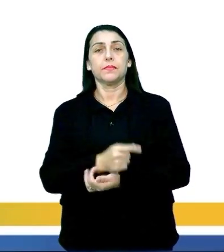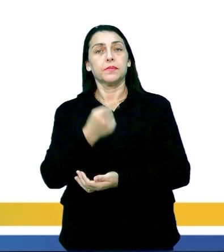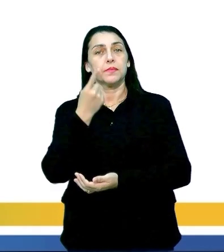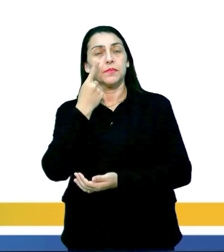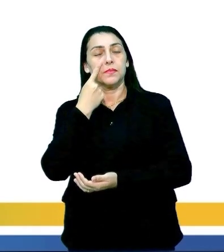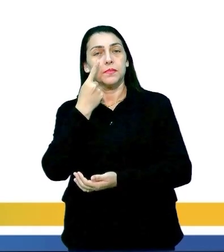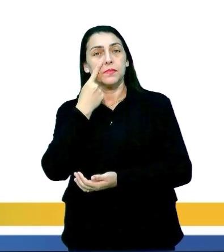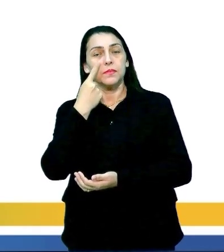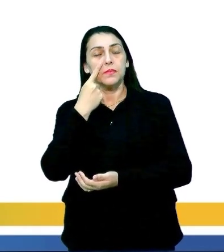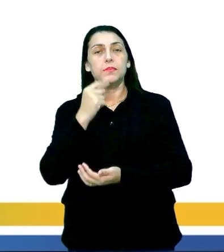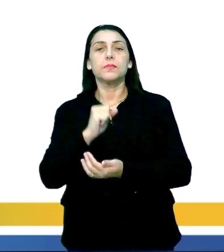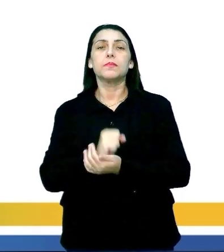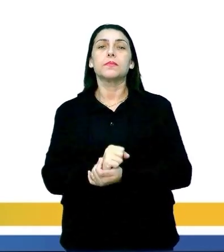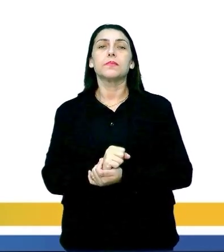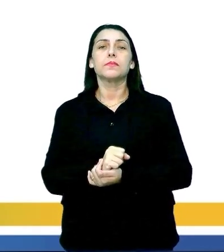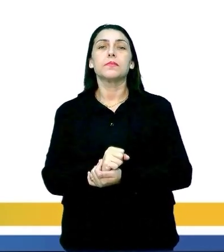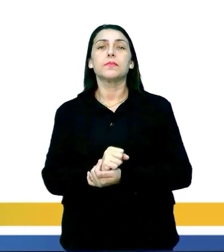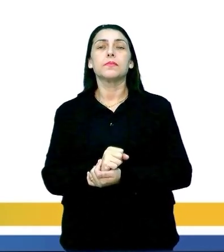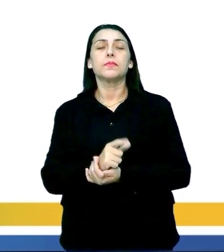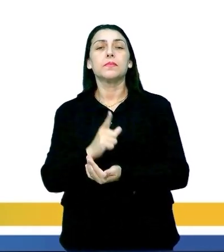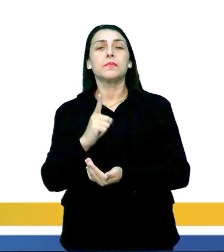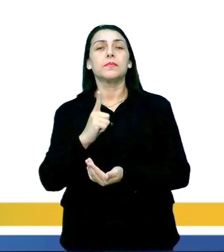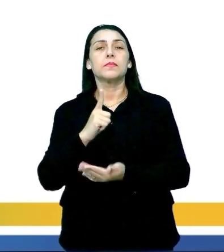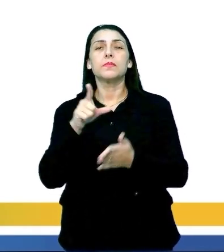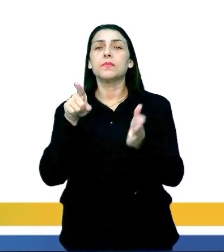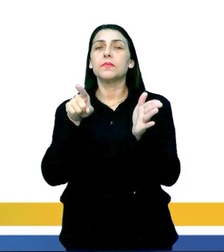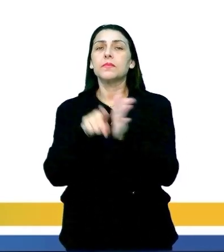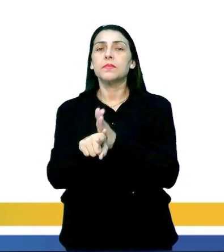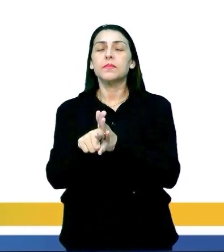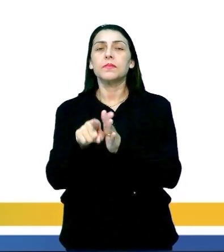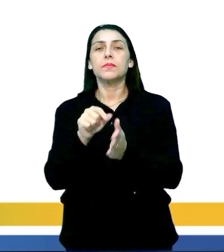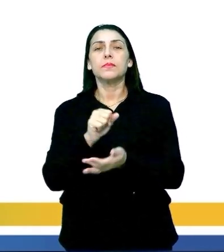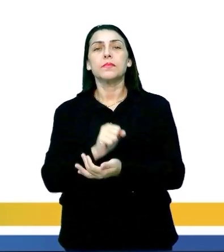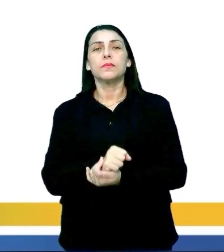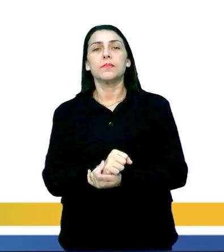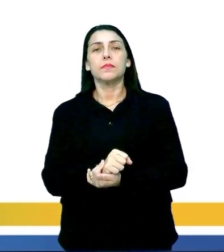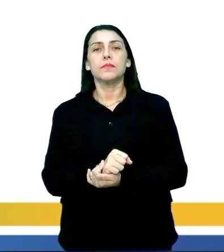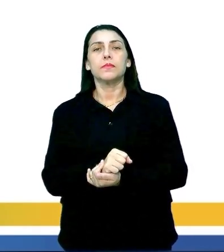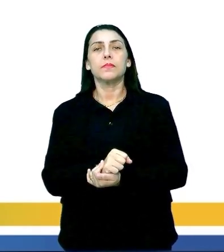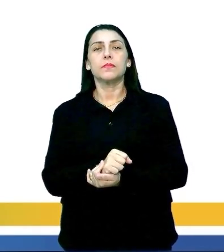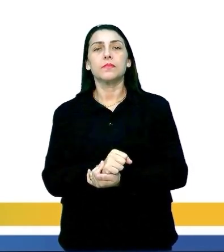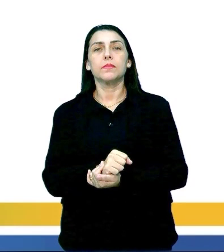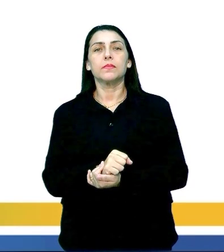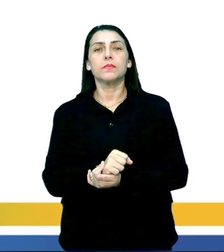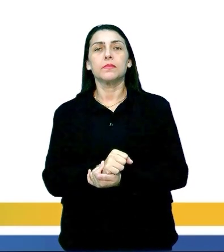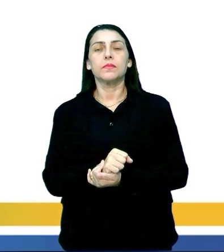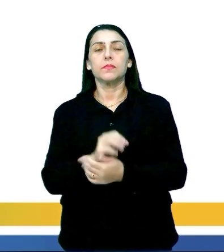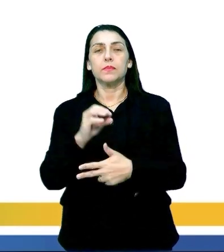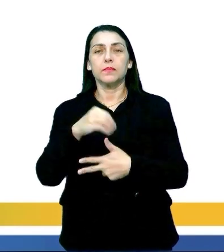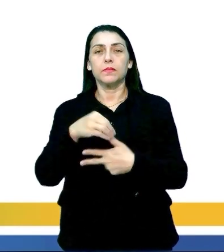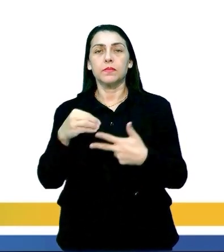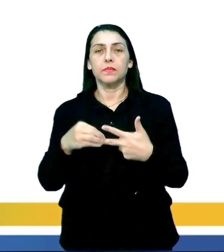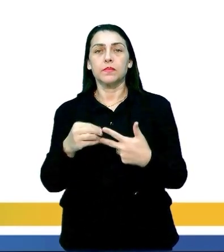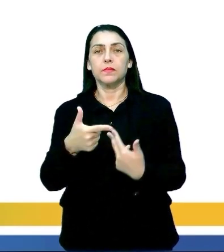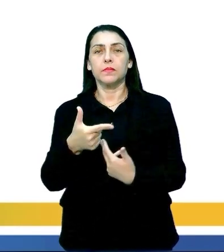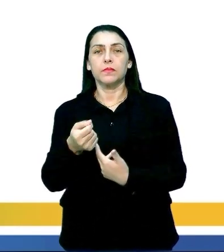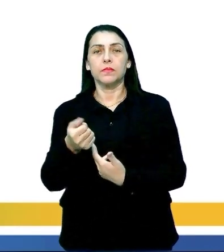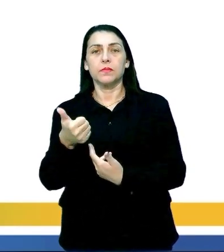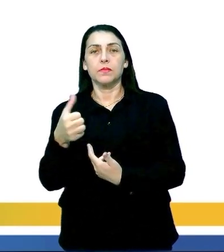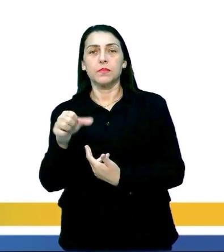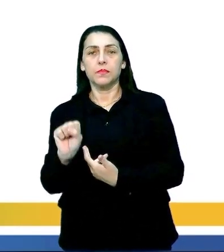observem aí. Olha só, nós temos aí uma questão, tá? Do Enem